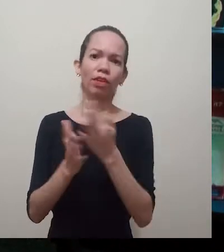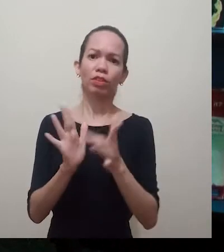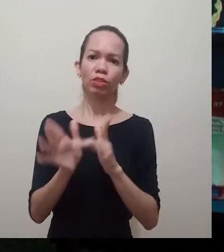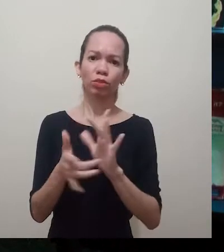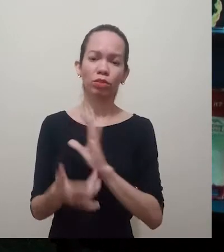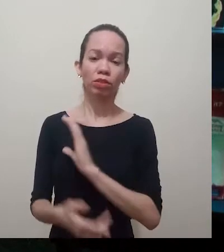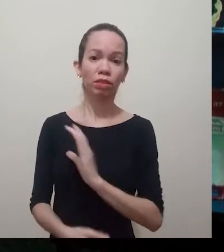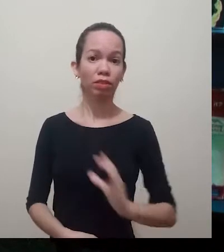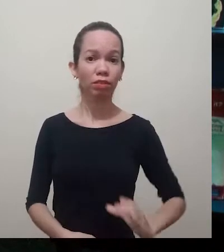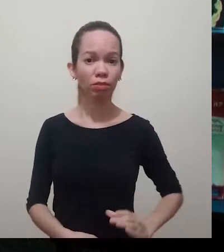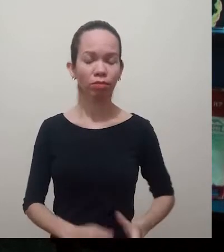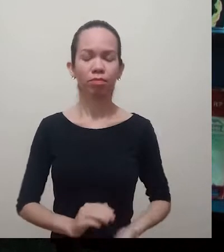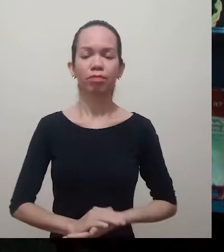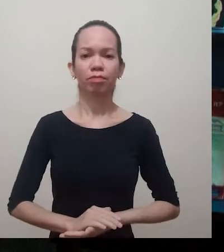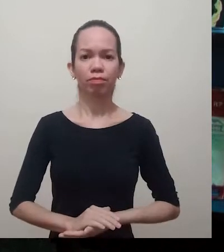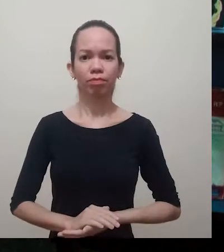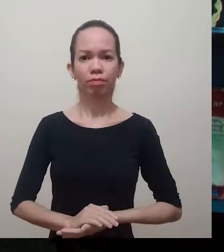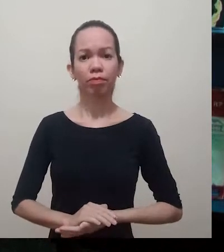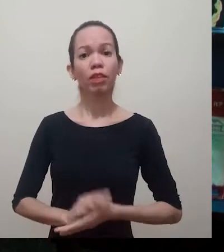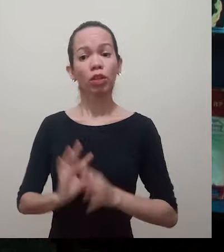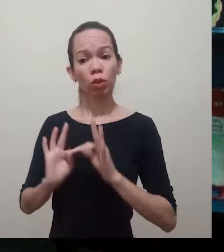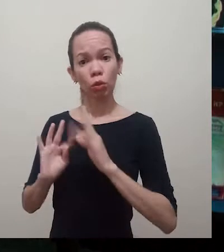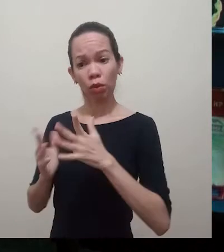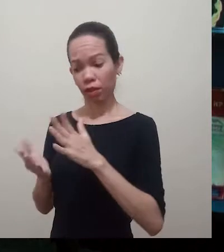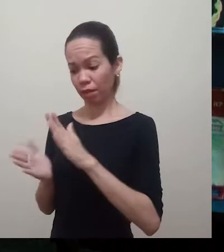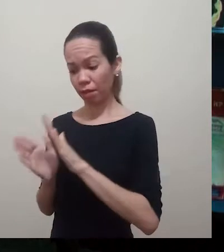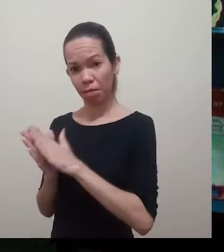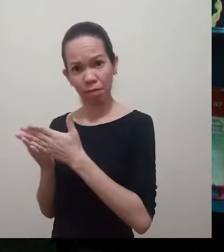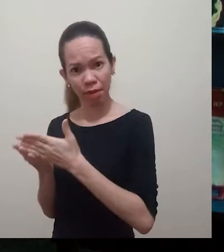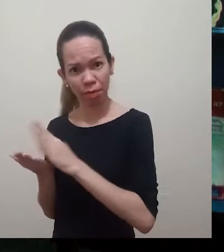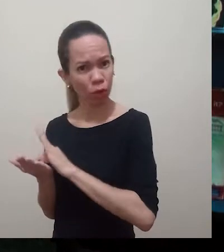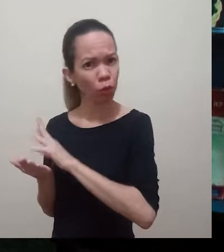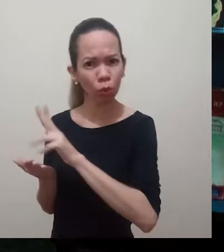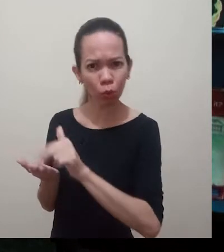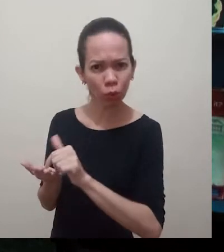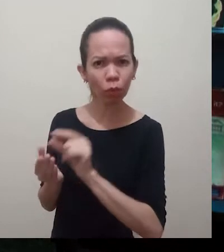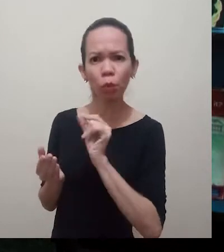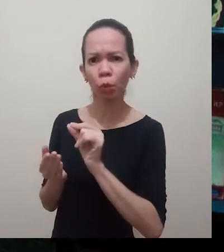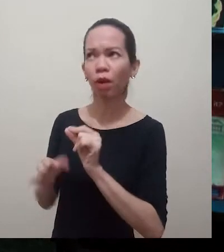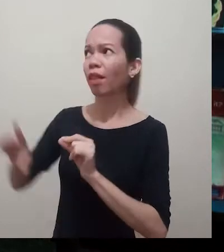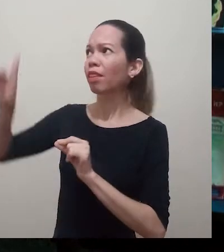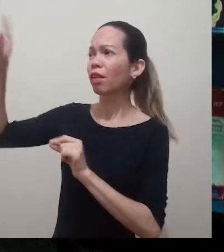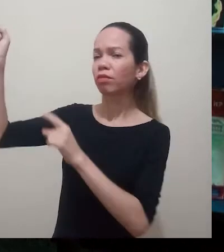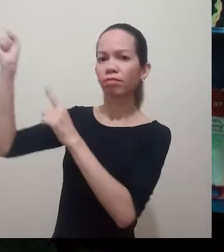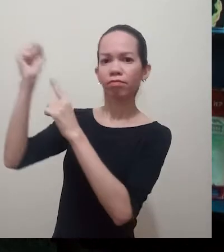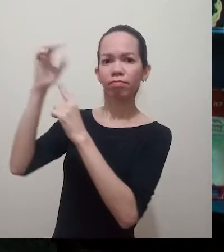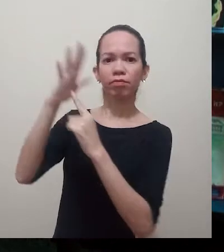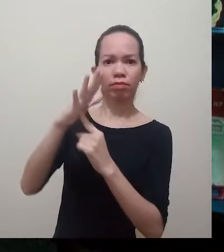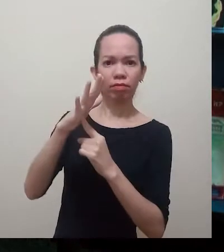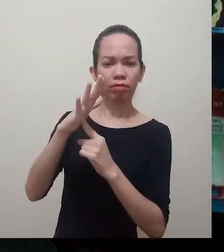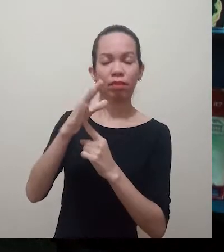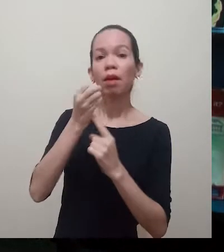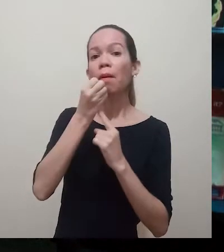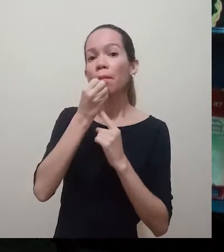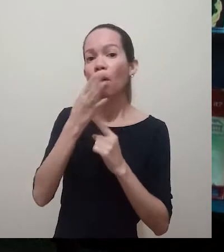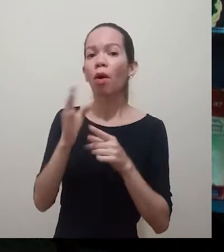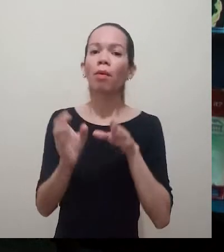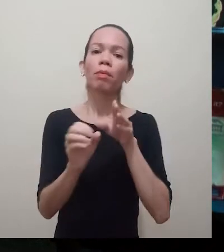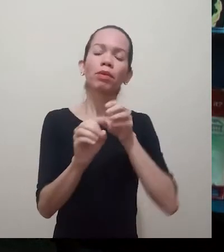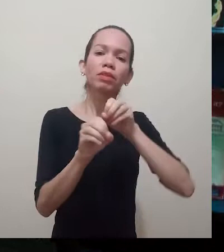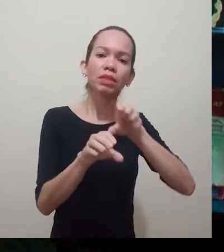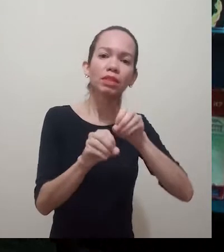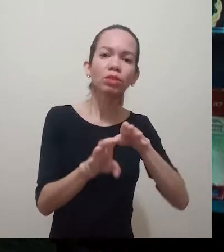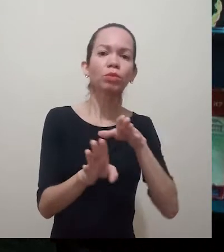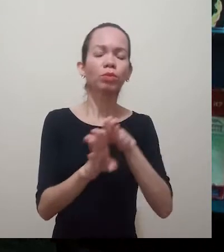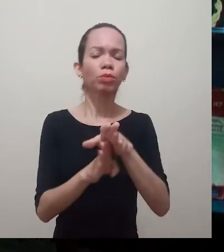toda a escritura é inspirada por deus é útil para o ensino para a repreenção para